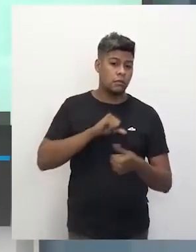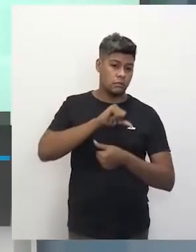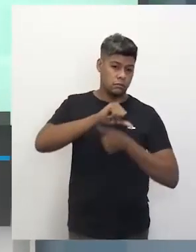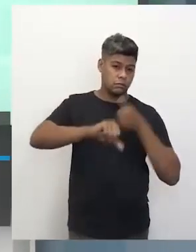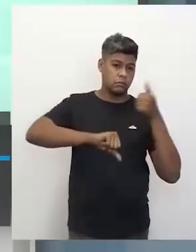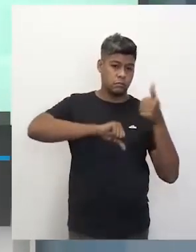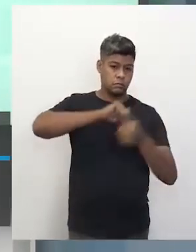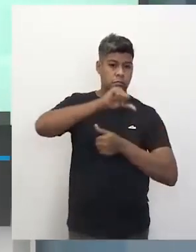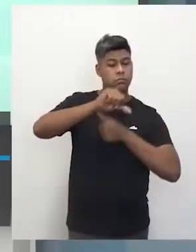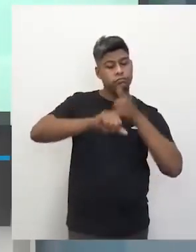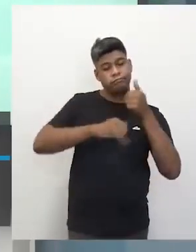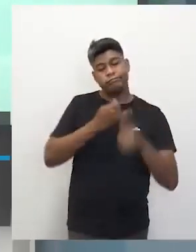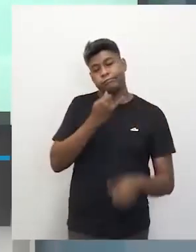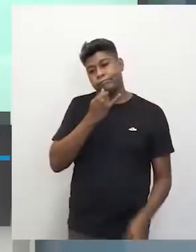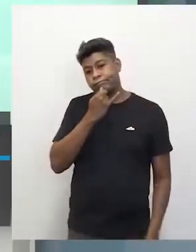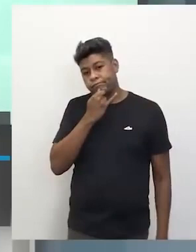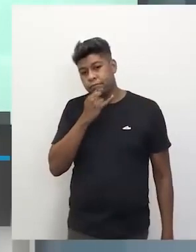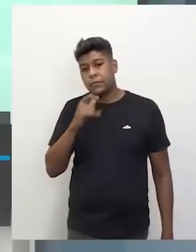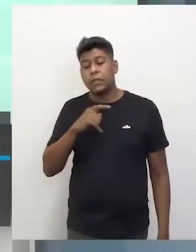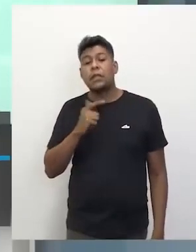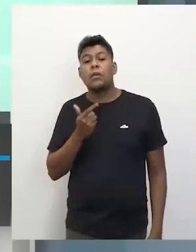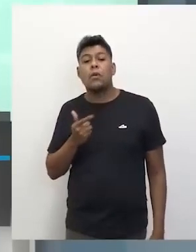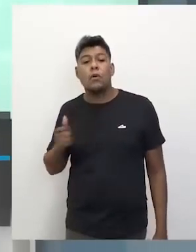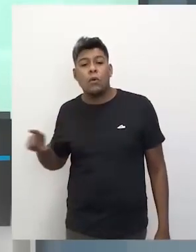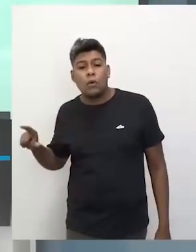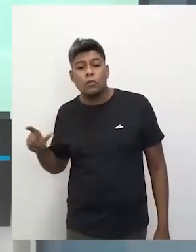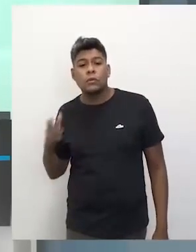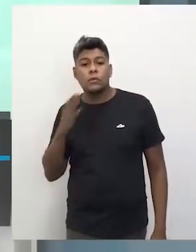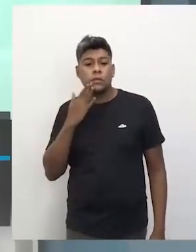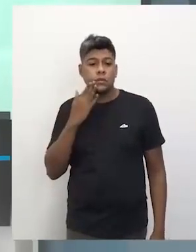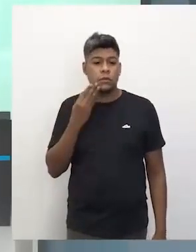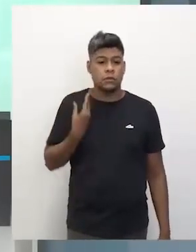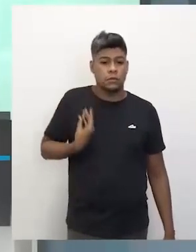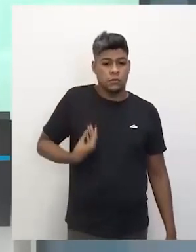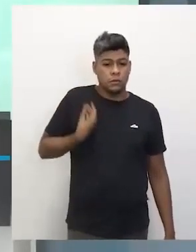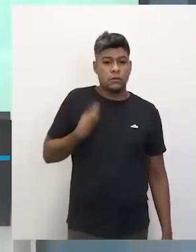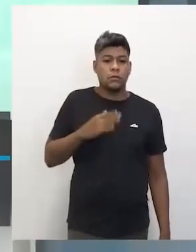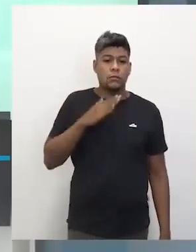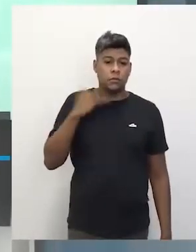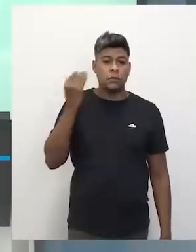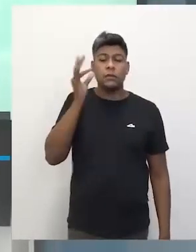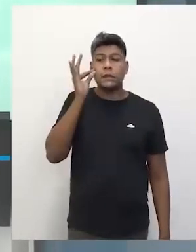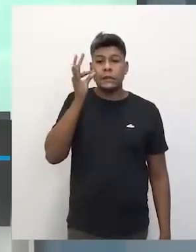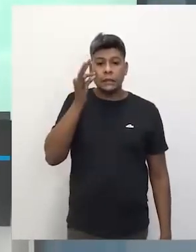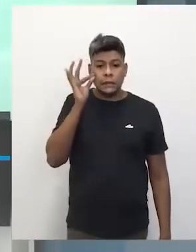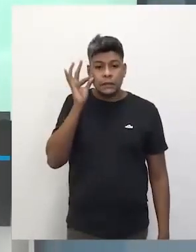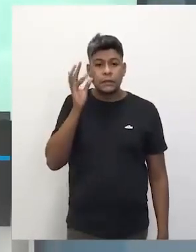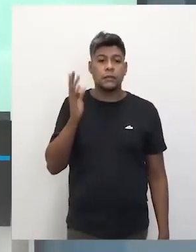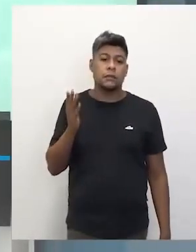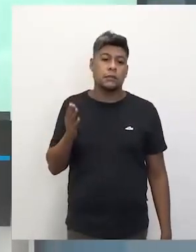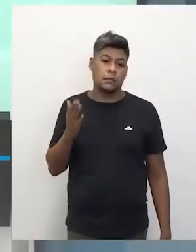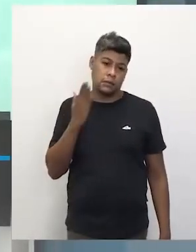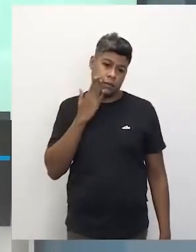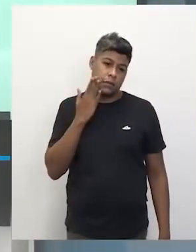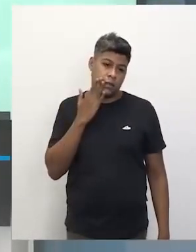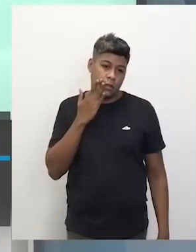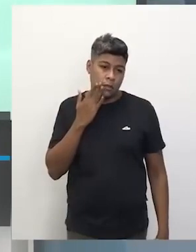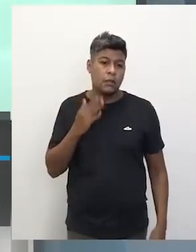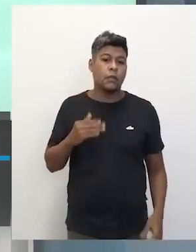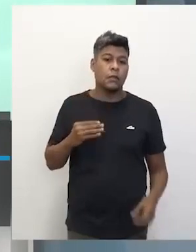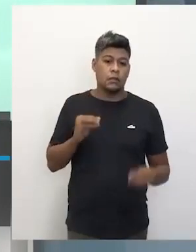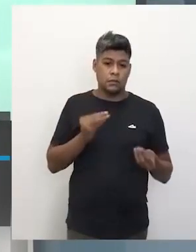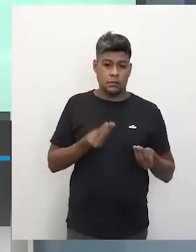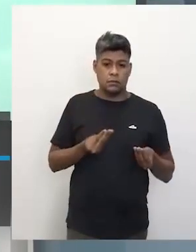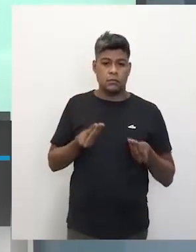dele, sim, infelizmente. E tem, né, um outro que ainda o herdeiro estava morando. Ele faleceu agora recentemente. E aí, ele foi, né, revertido